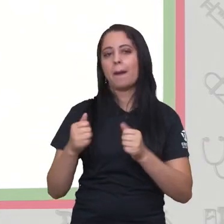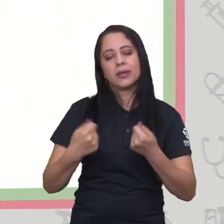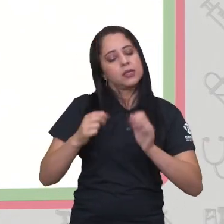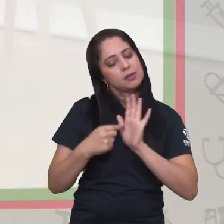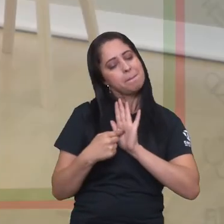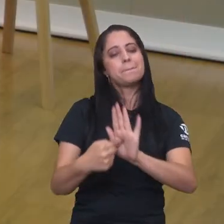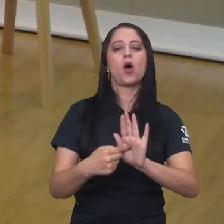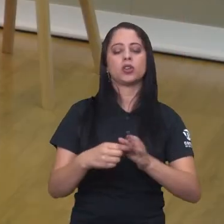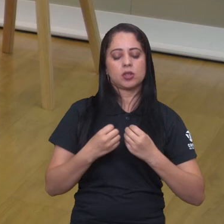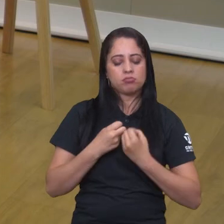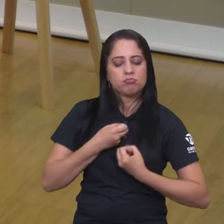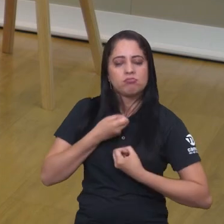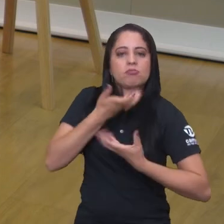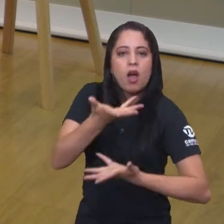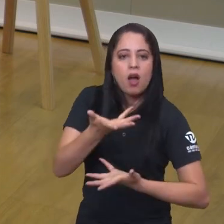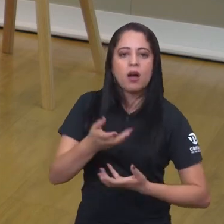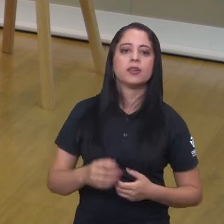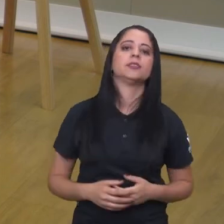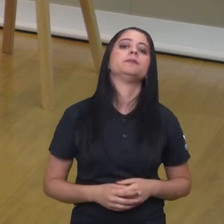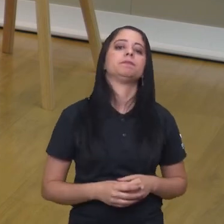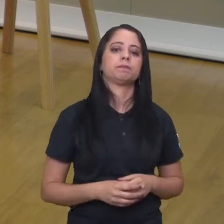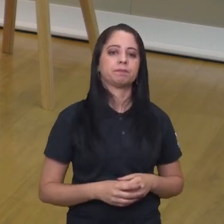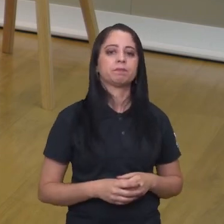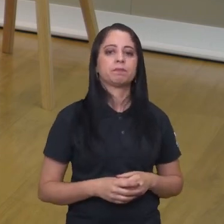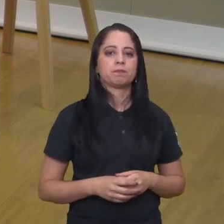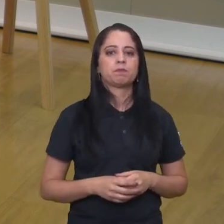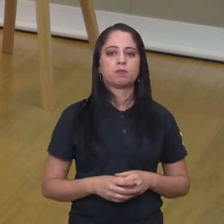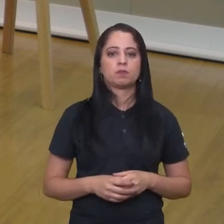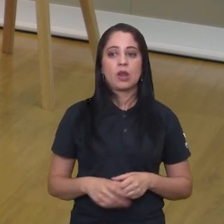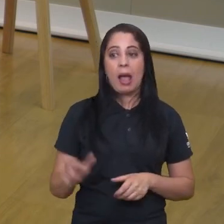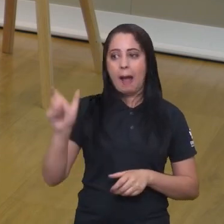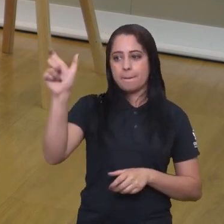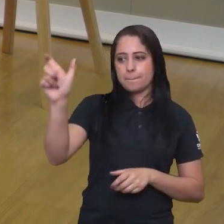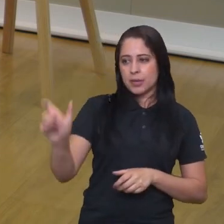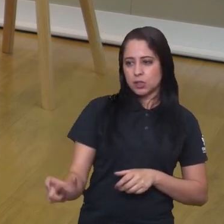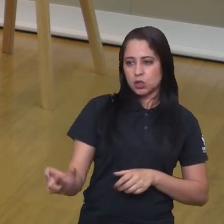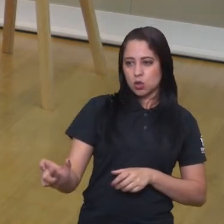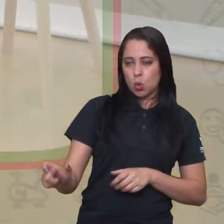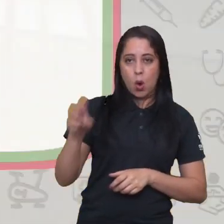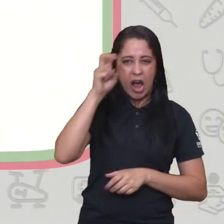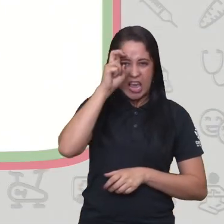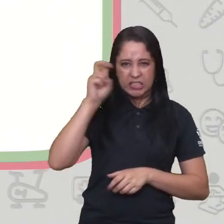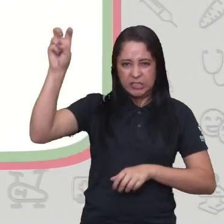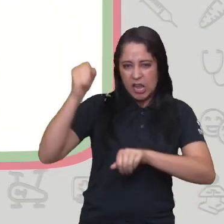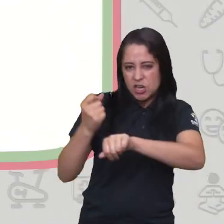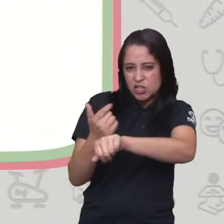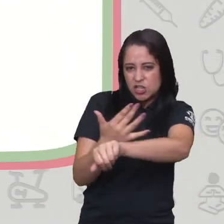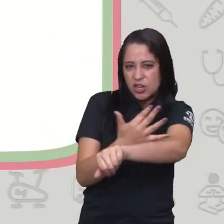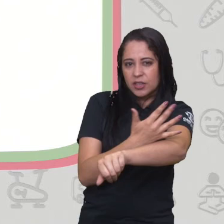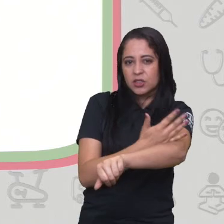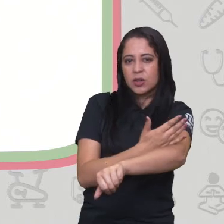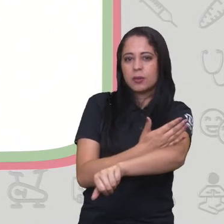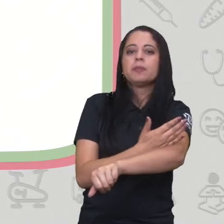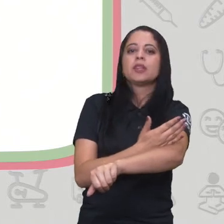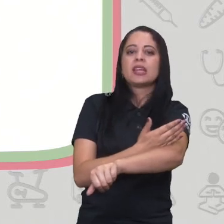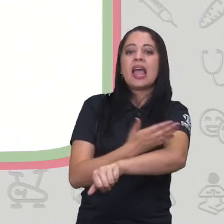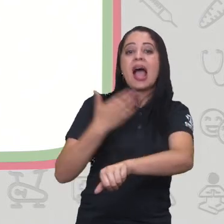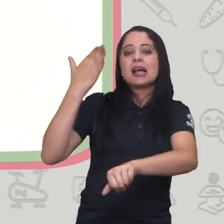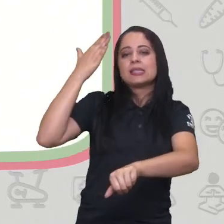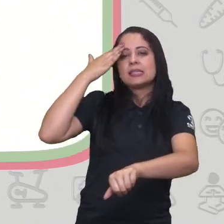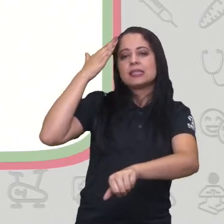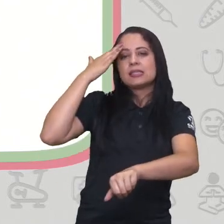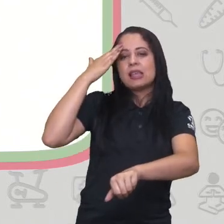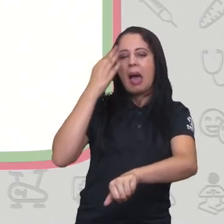esconder. Nunca. Vamos para a próxima, por favor, Matheus. Uma pessoa inteligente emocionalmente